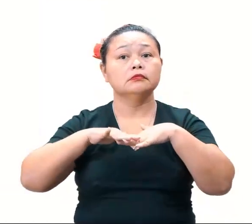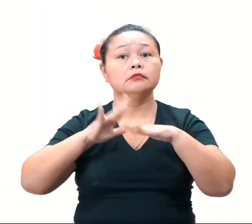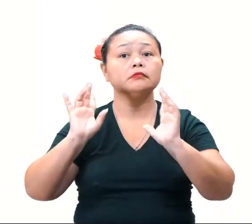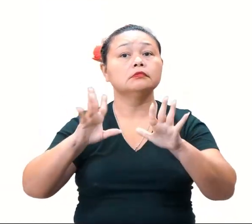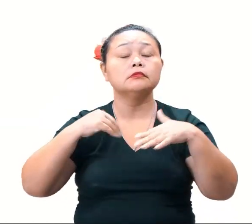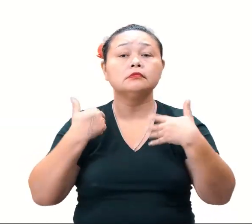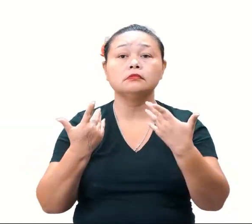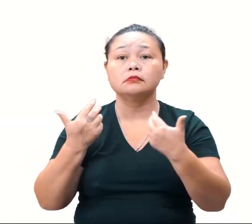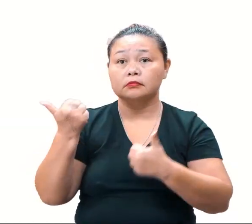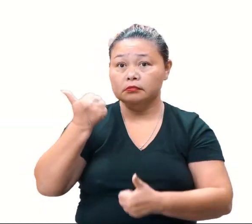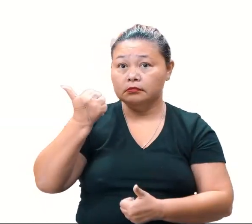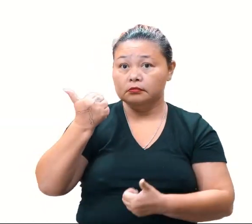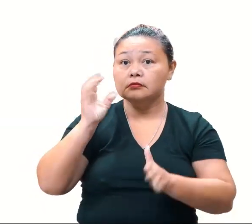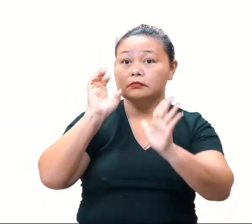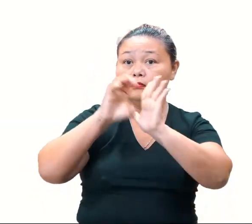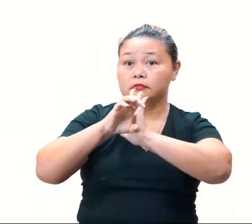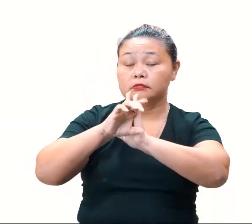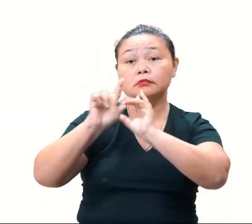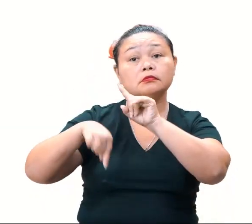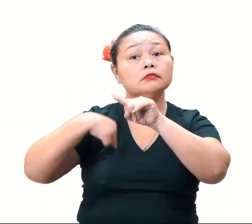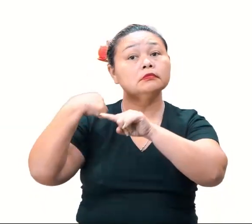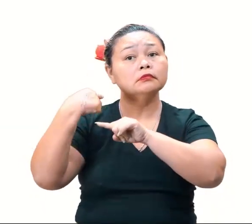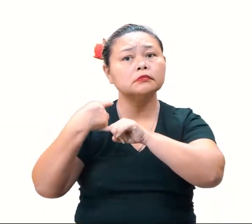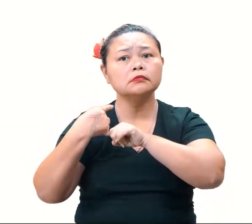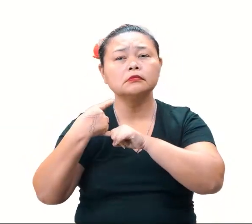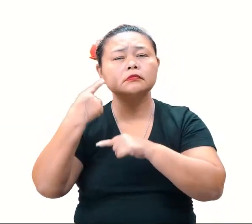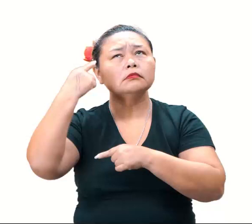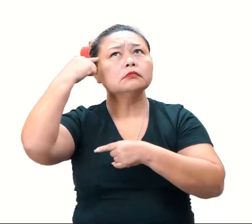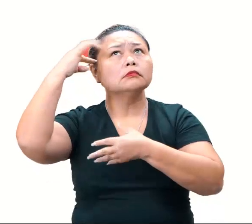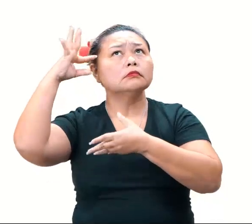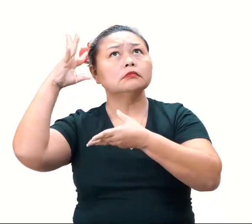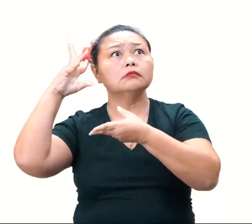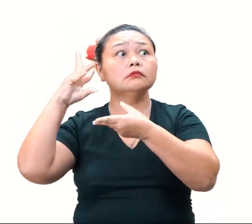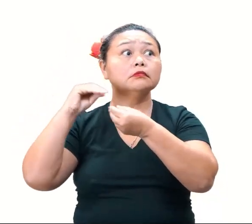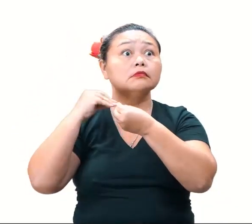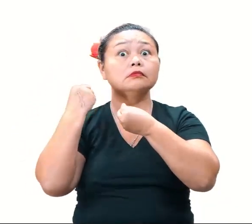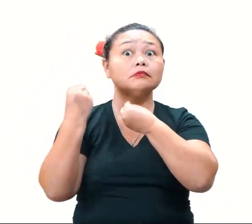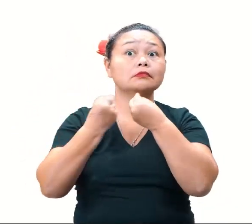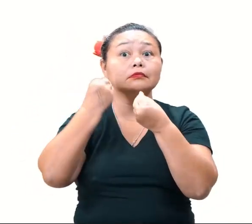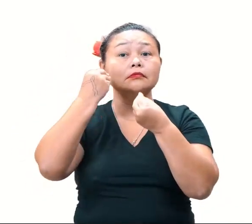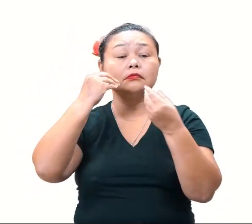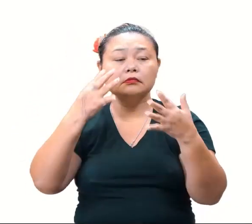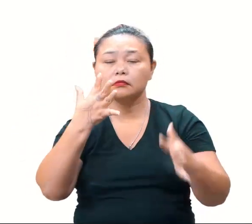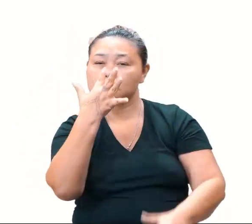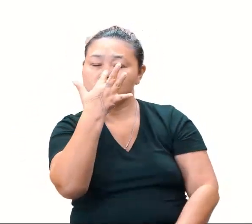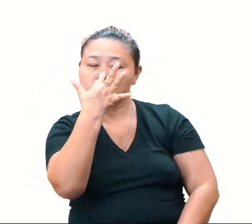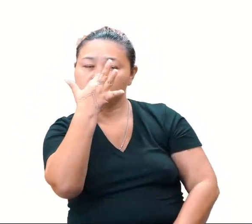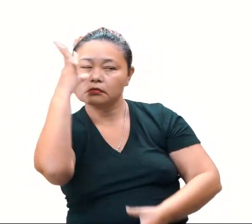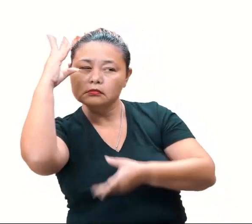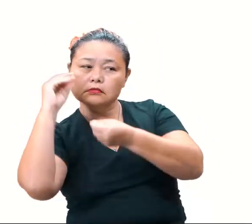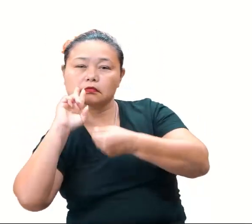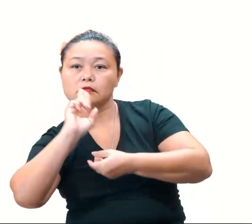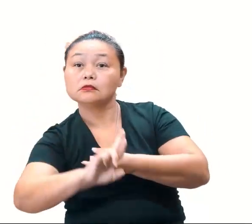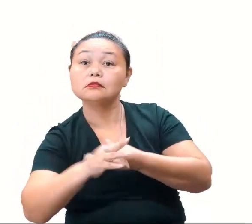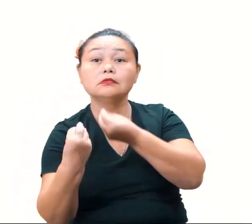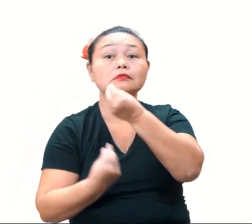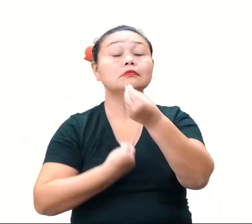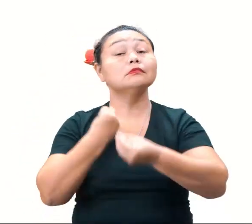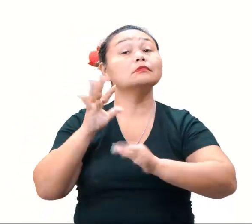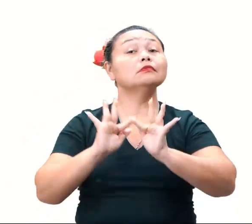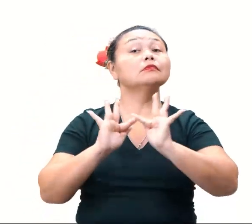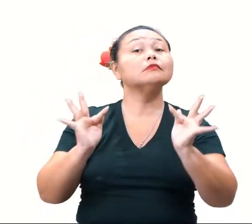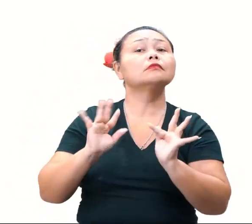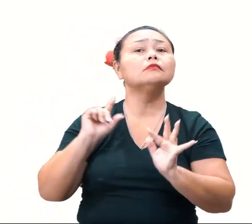primeira definição, ela vem através de uma intuição, não é? Como é que vai ser? Nós vamos trabalhar essa intuição? Simples. O que